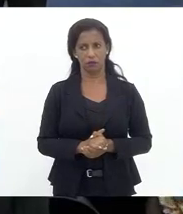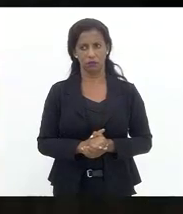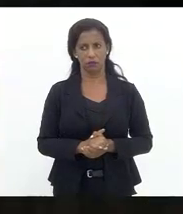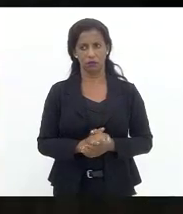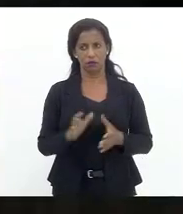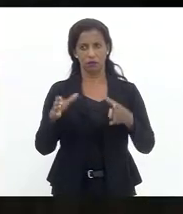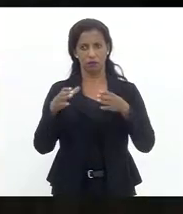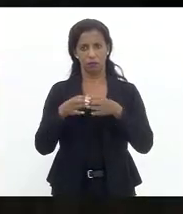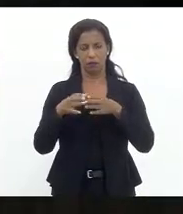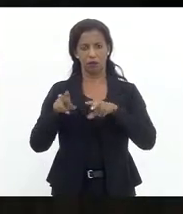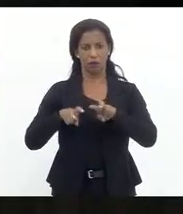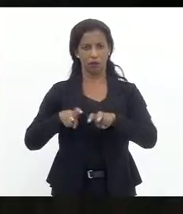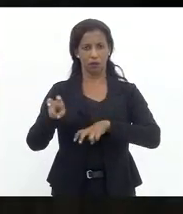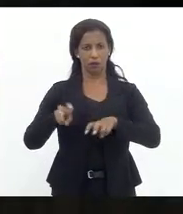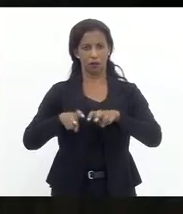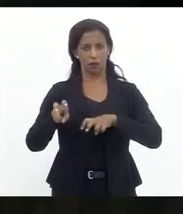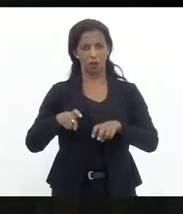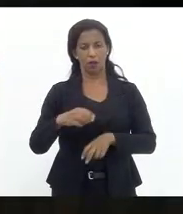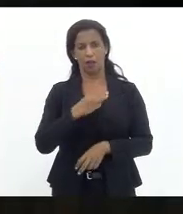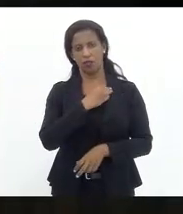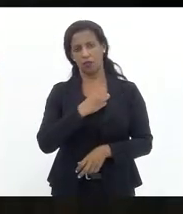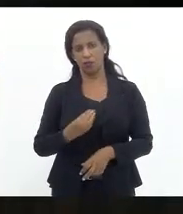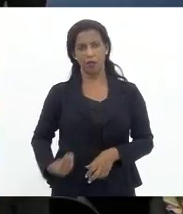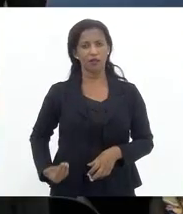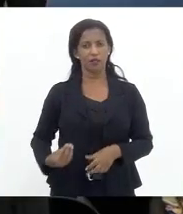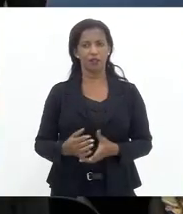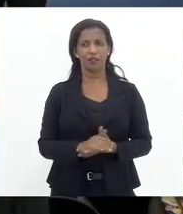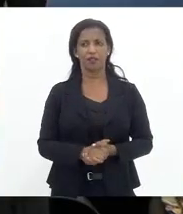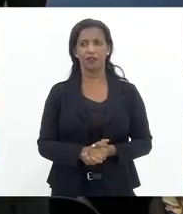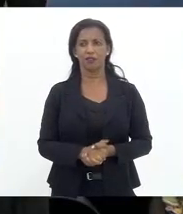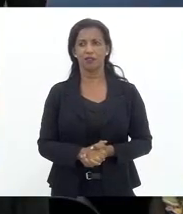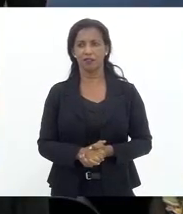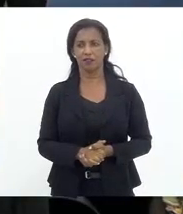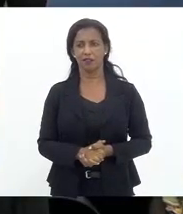Pela Comissão de Transporte, Imperador de Madureira.